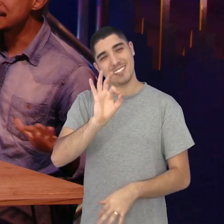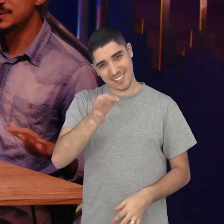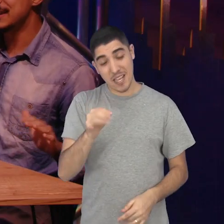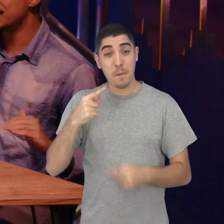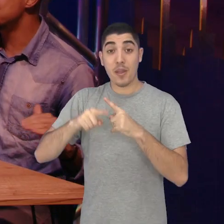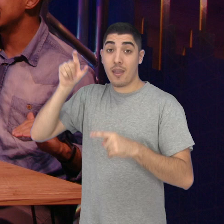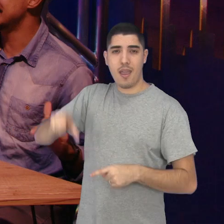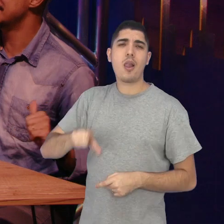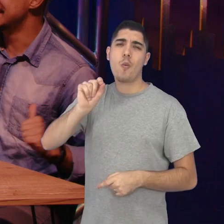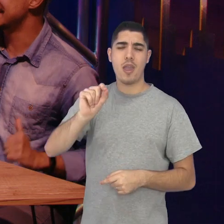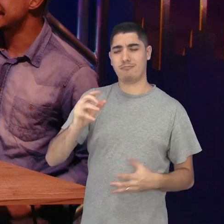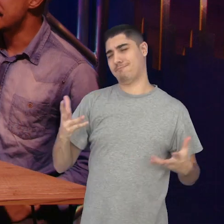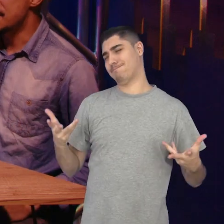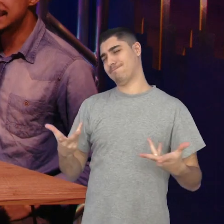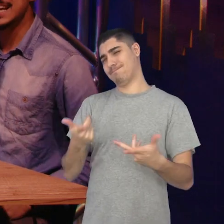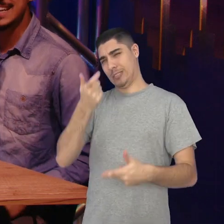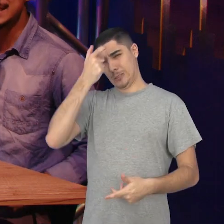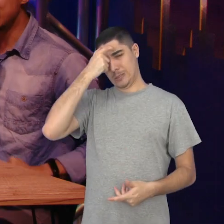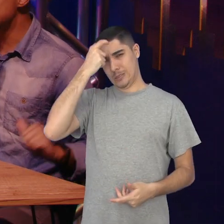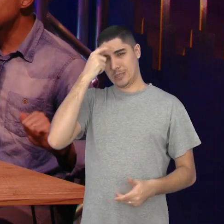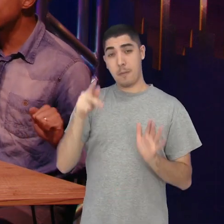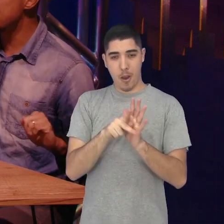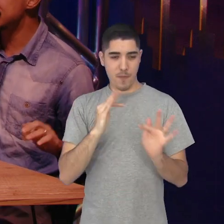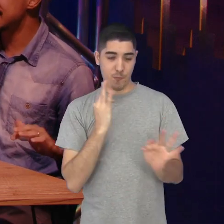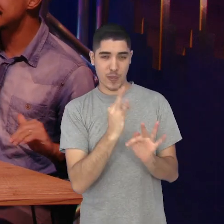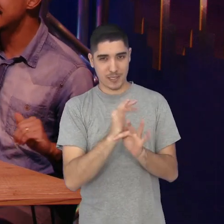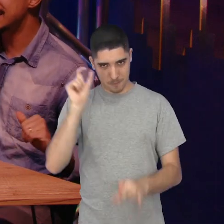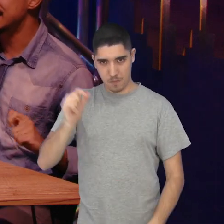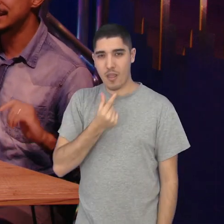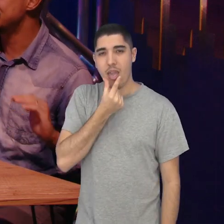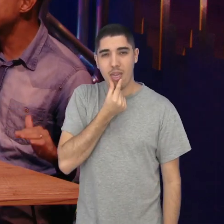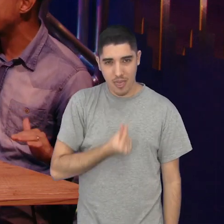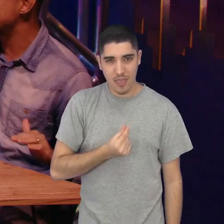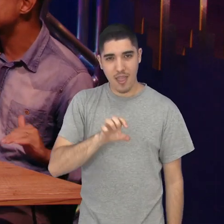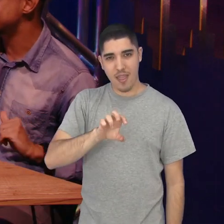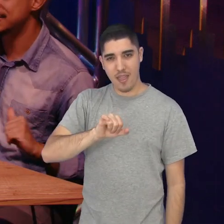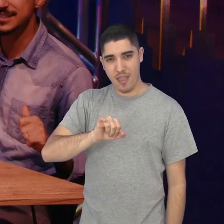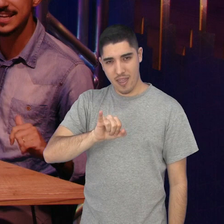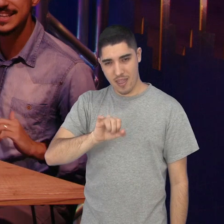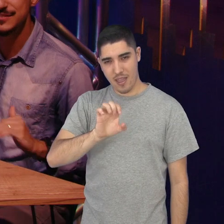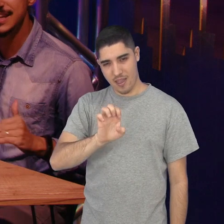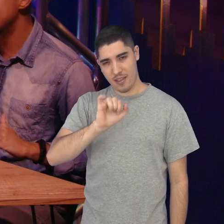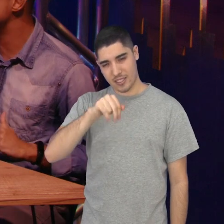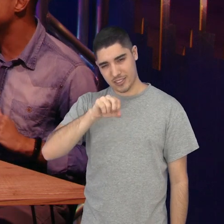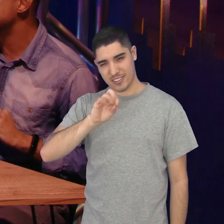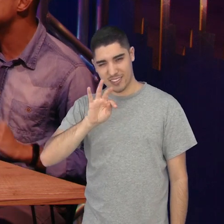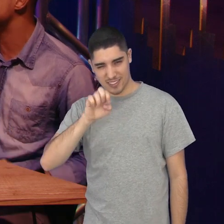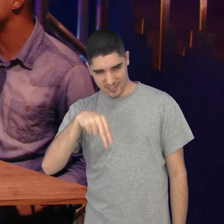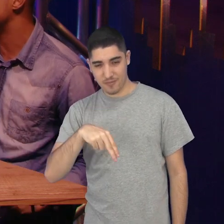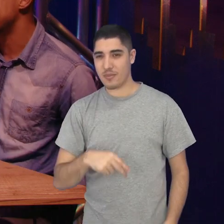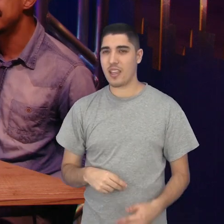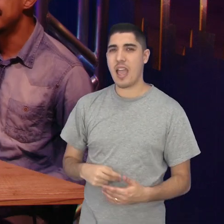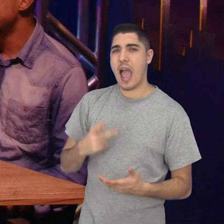Física, porque ele foi um gênio da física. Mas a galera de casa já deve pensar assim, relatividade, teoria da relatividade. Nossa, mas